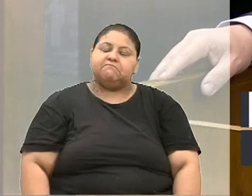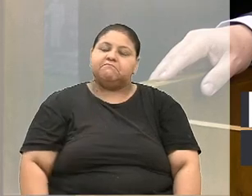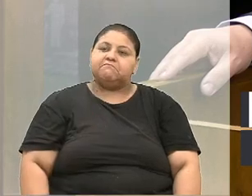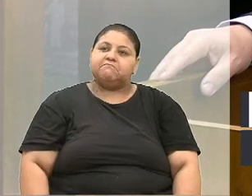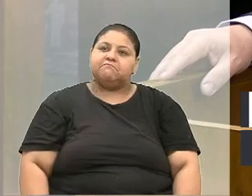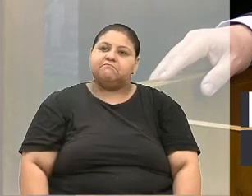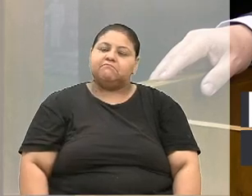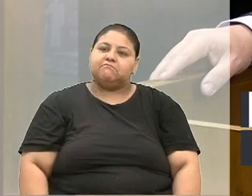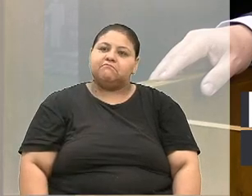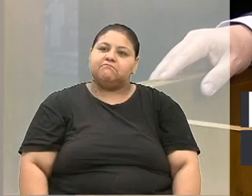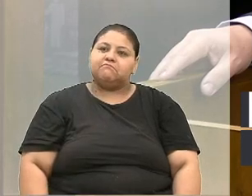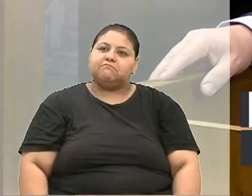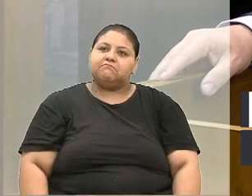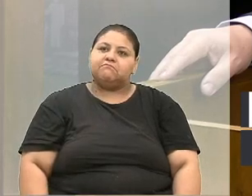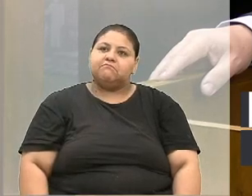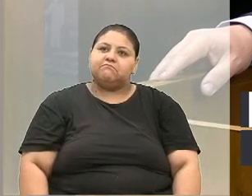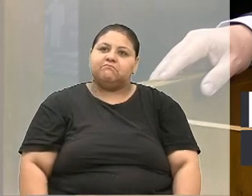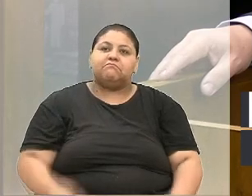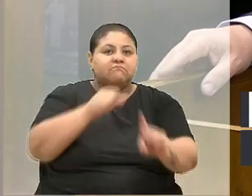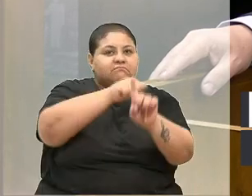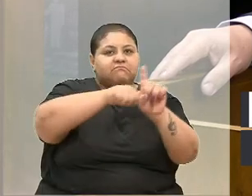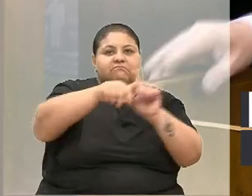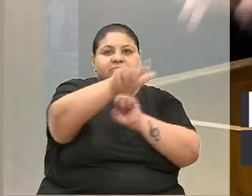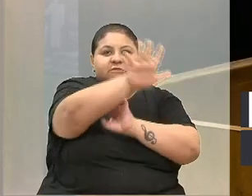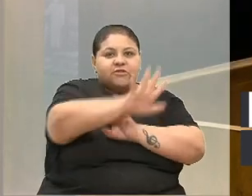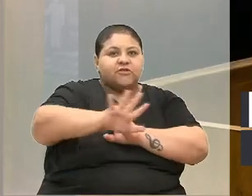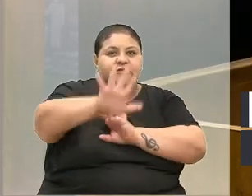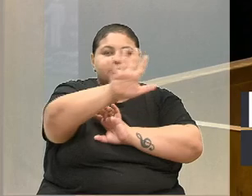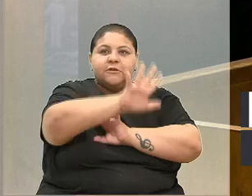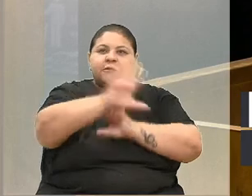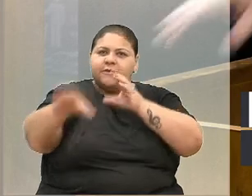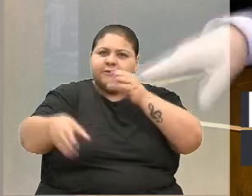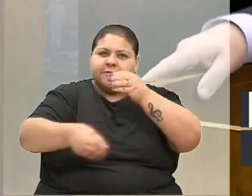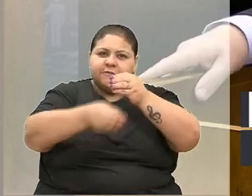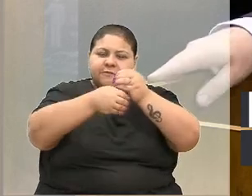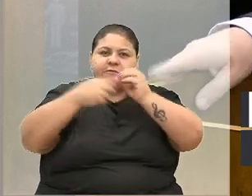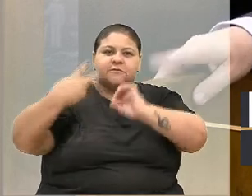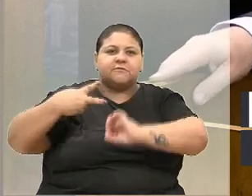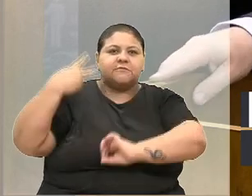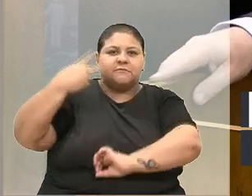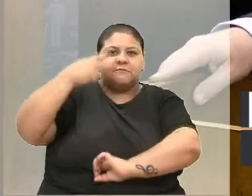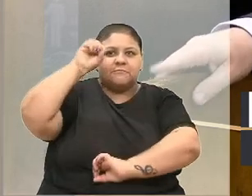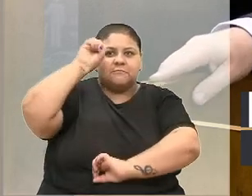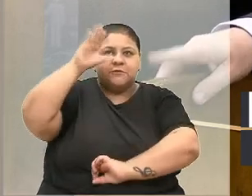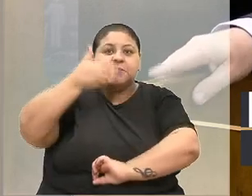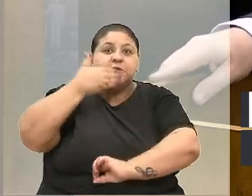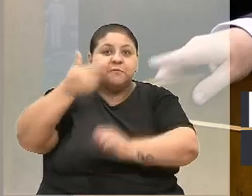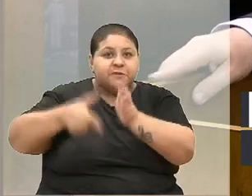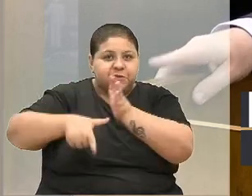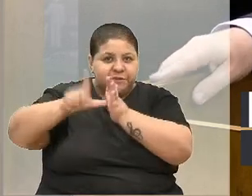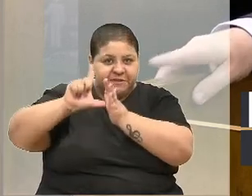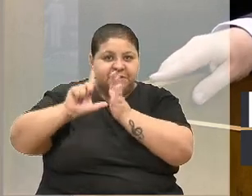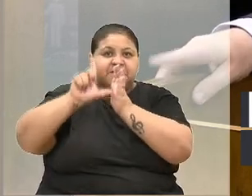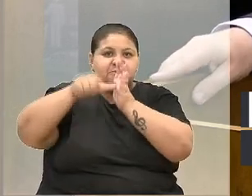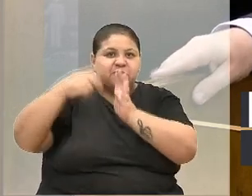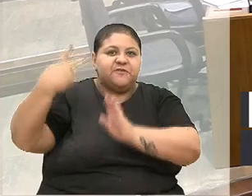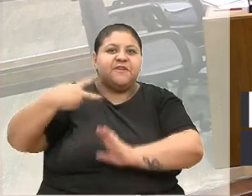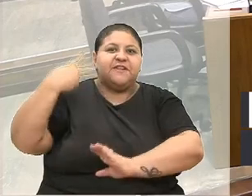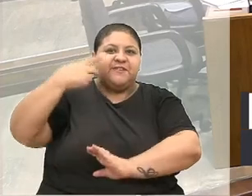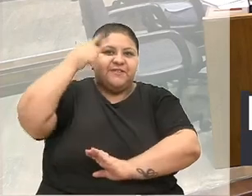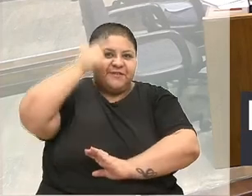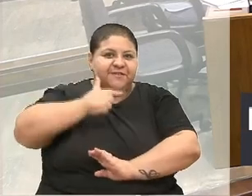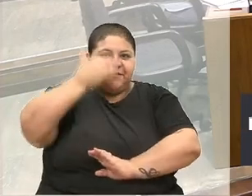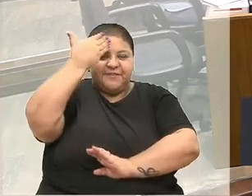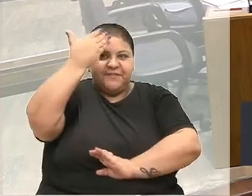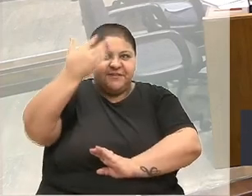e, enfim, a nossa sociedade toda. Vou ceder a parte primeiro para o vereador Fiuza, que solicitou, depois o vereador Lucas.